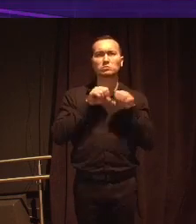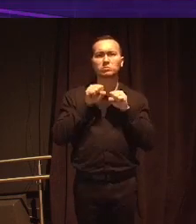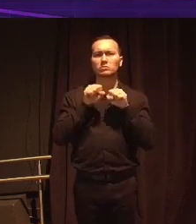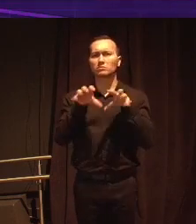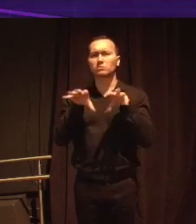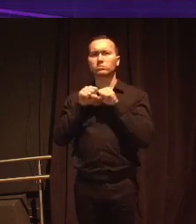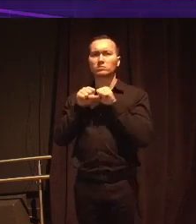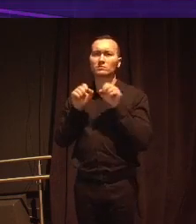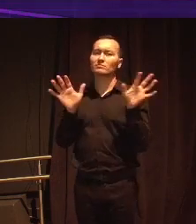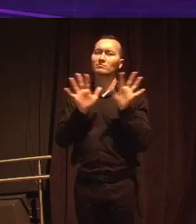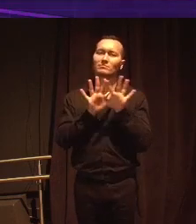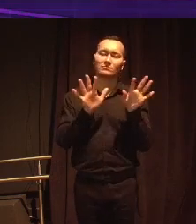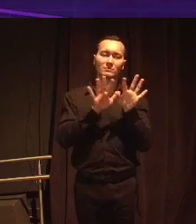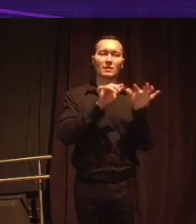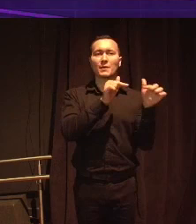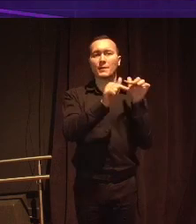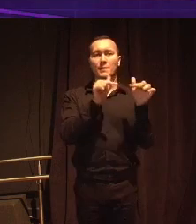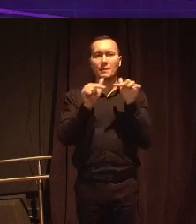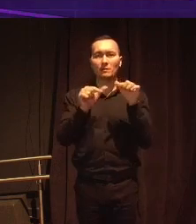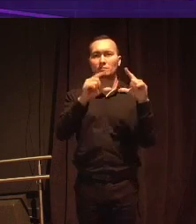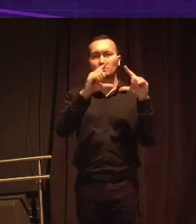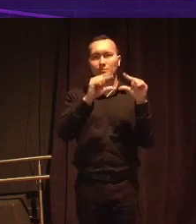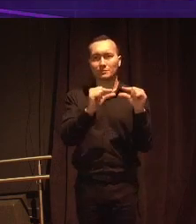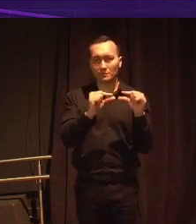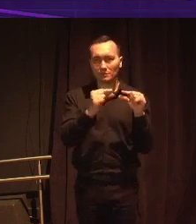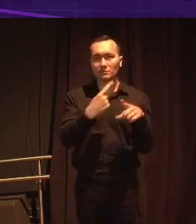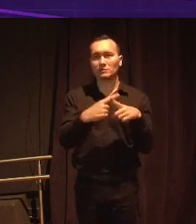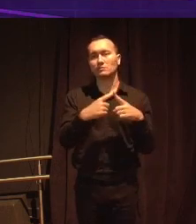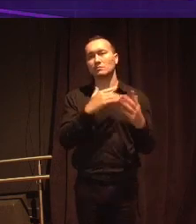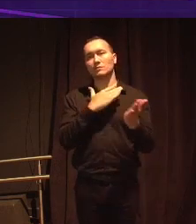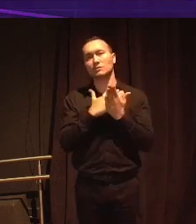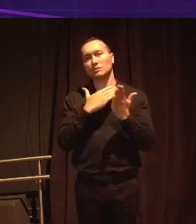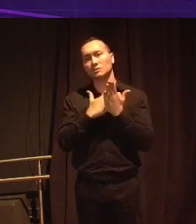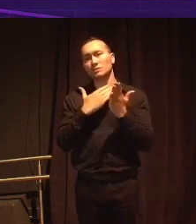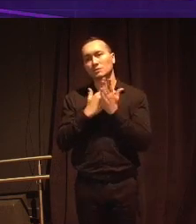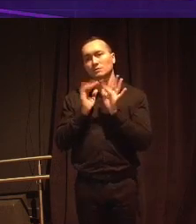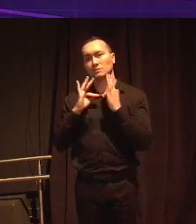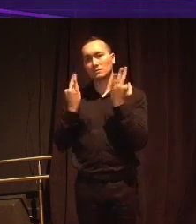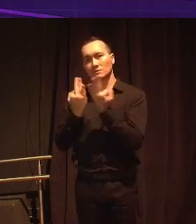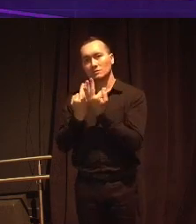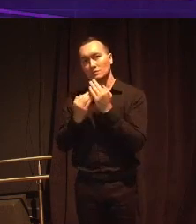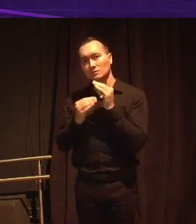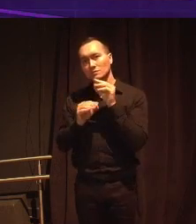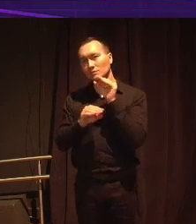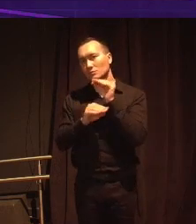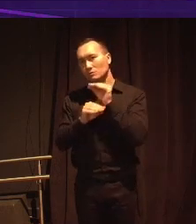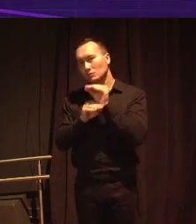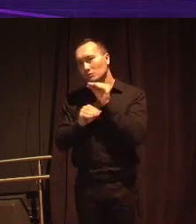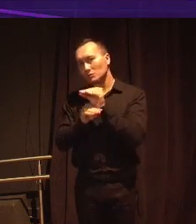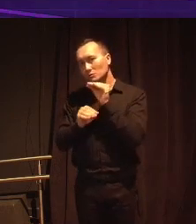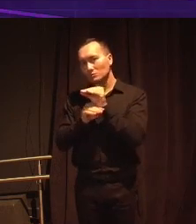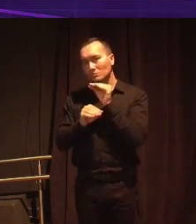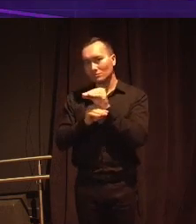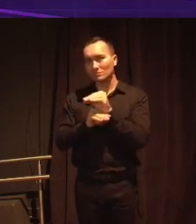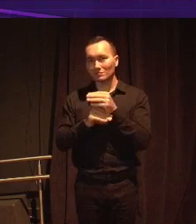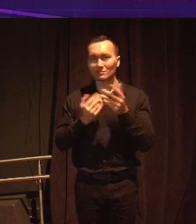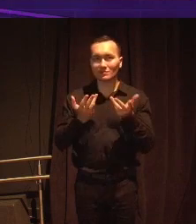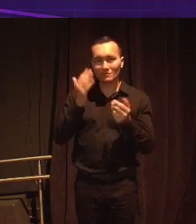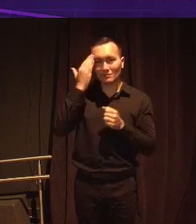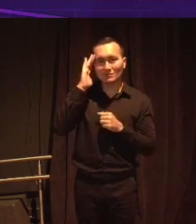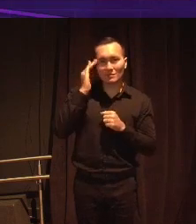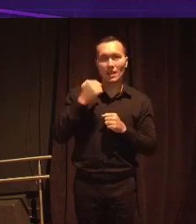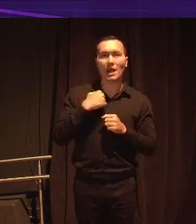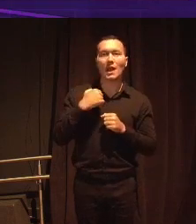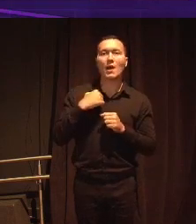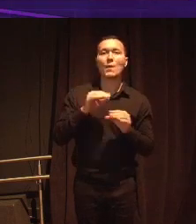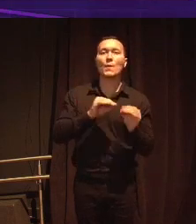também com as crianças e com a família, né? E eu fui expatriada para cuidar de um